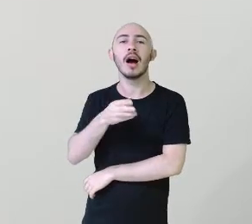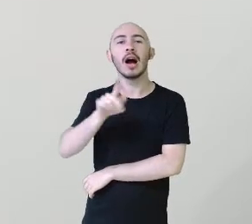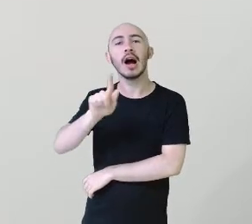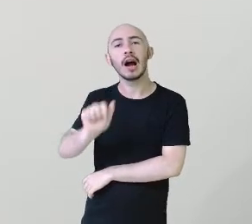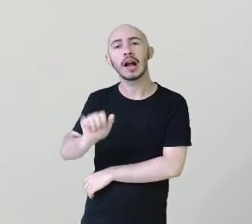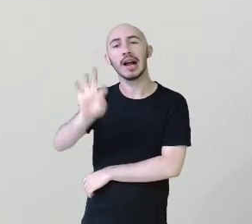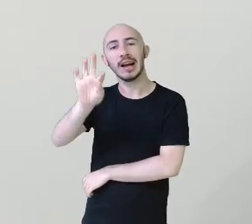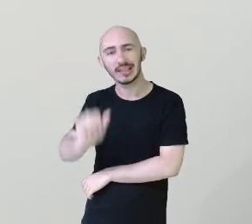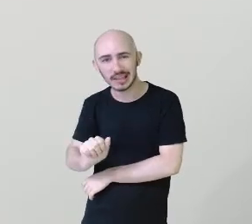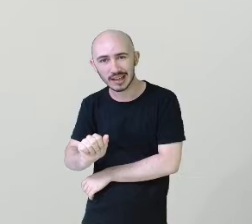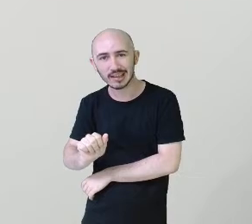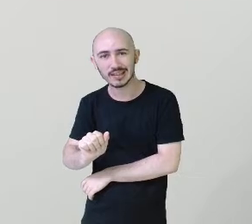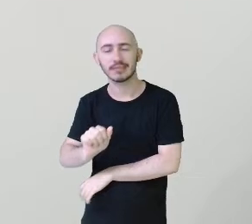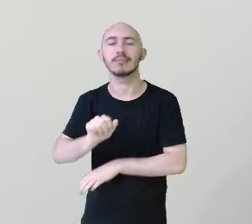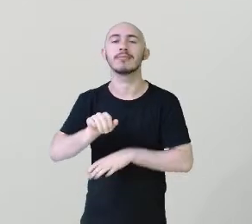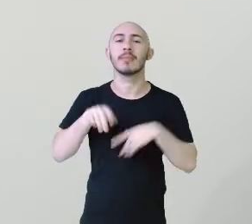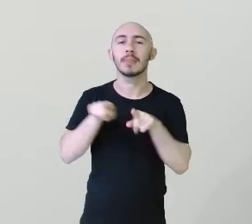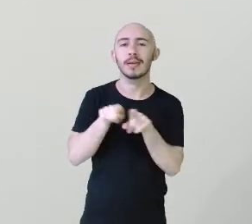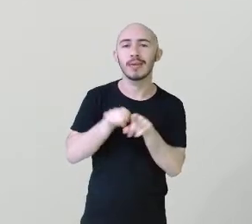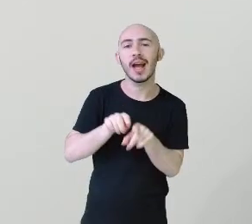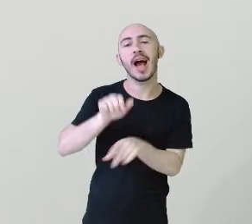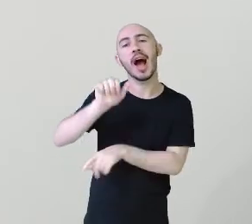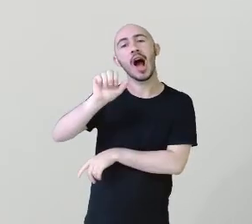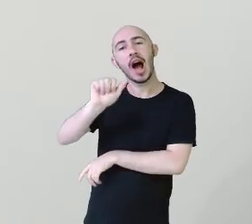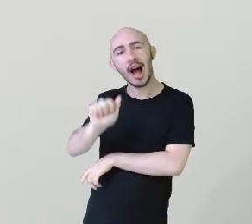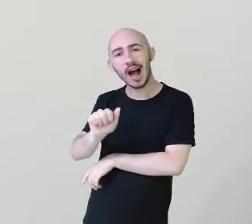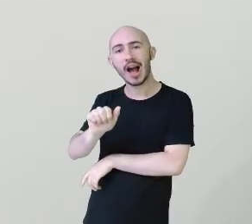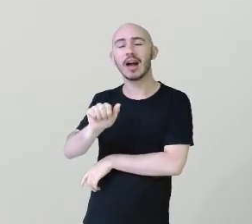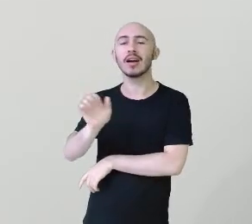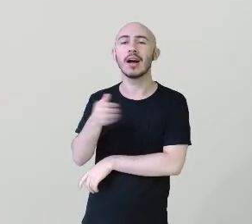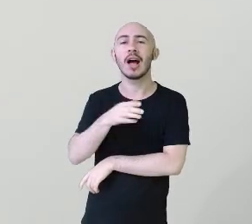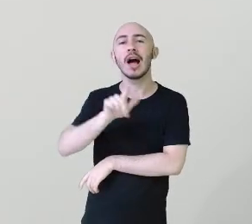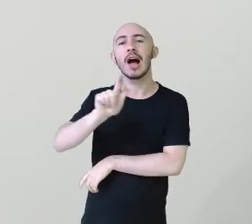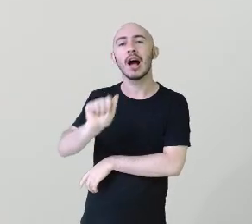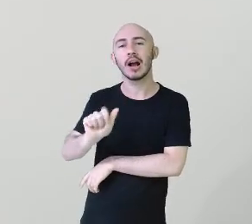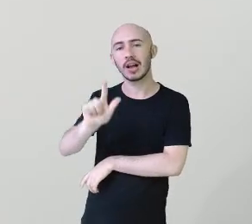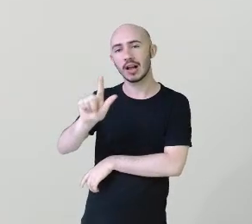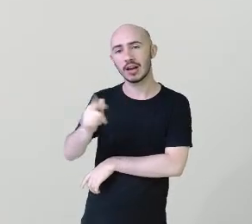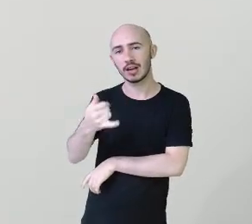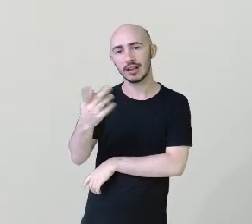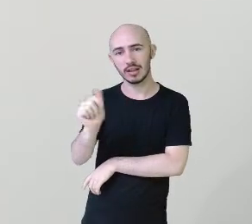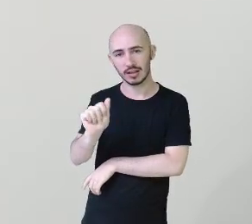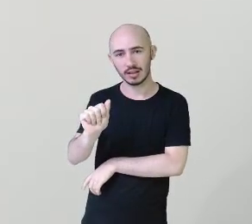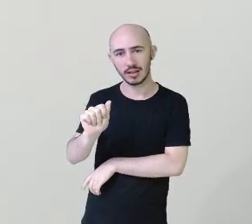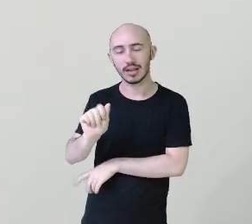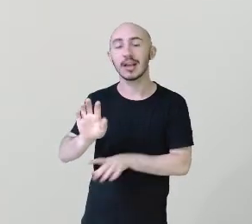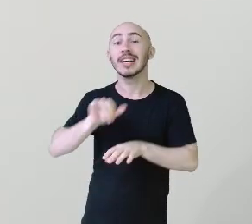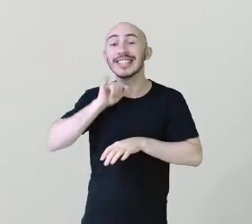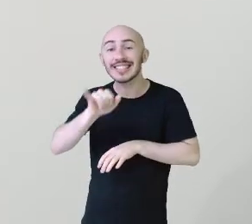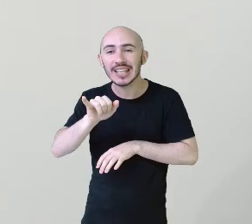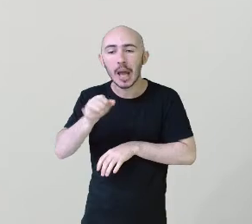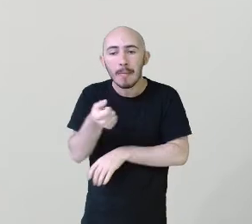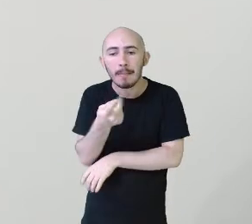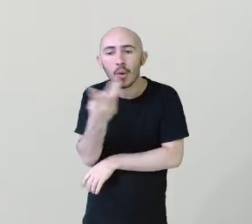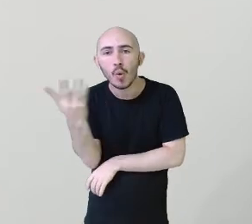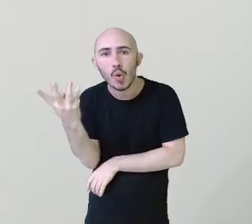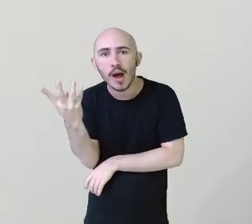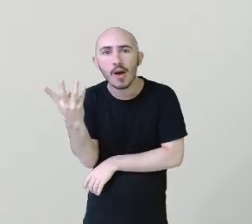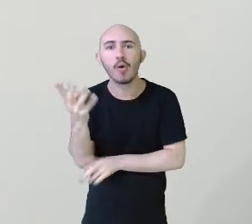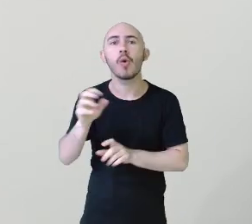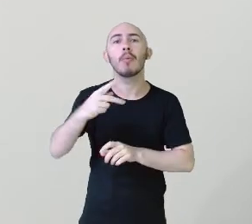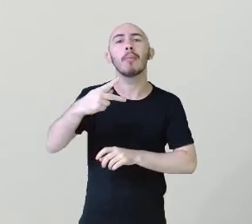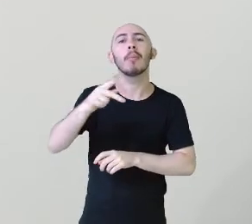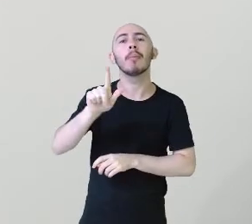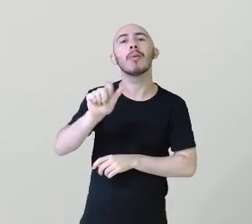as ratinhas, as gatas e as galinhas. Então, eu preciso observar quais são